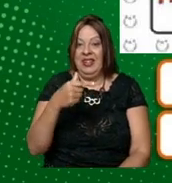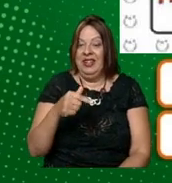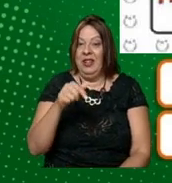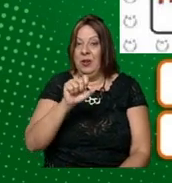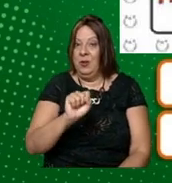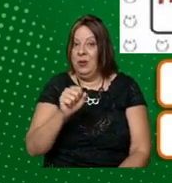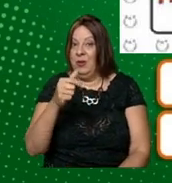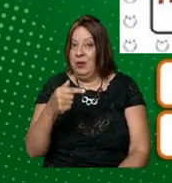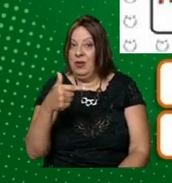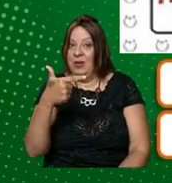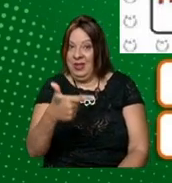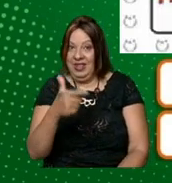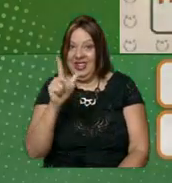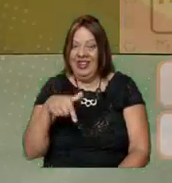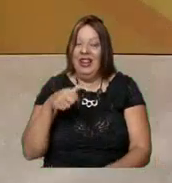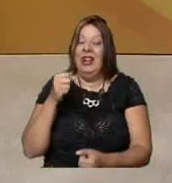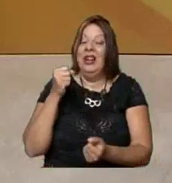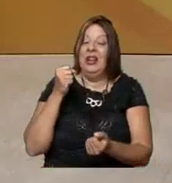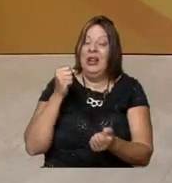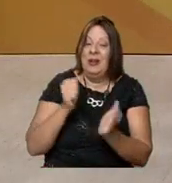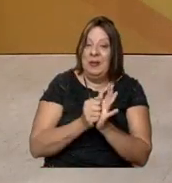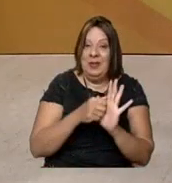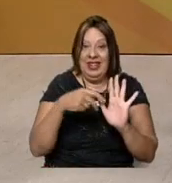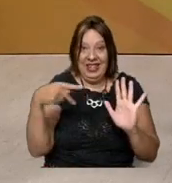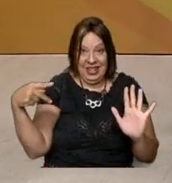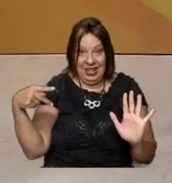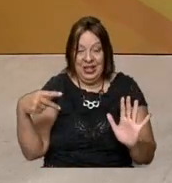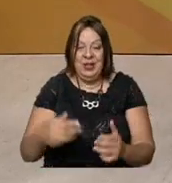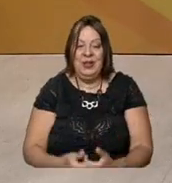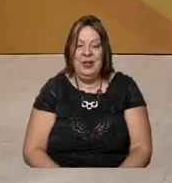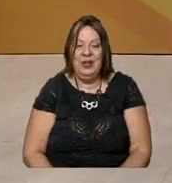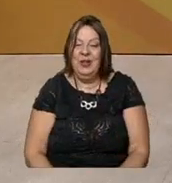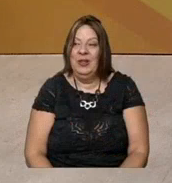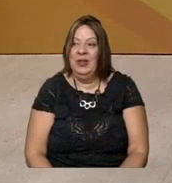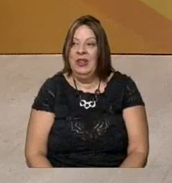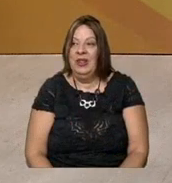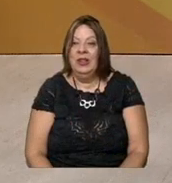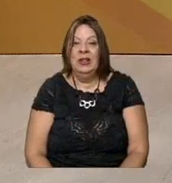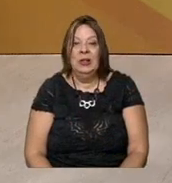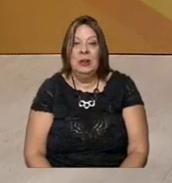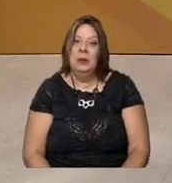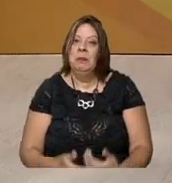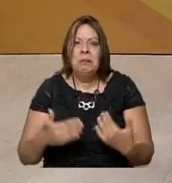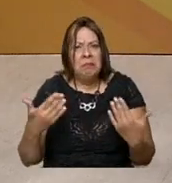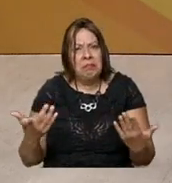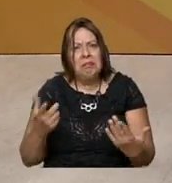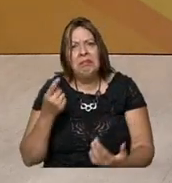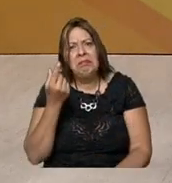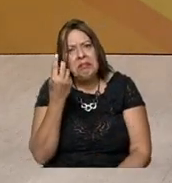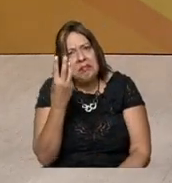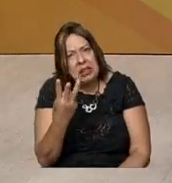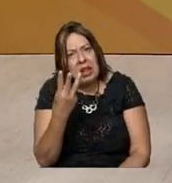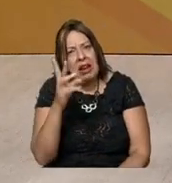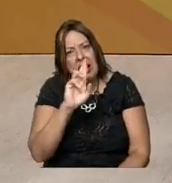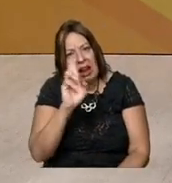637872. É o aplicativo Pé Quente. Rogério, eu não conheço outro investimento que a pessoa coloca